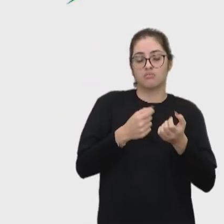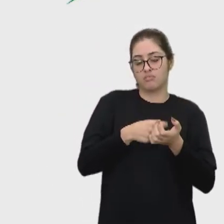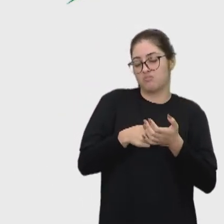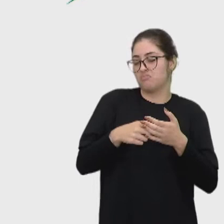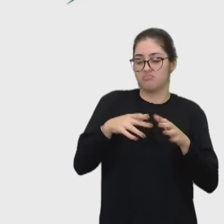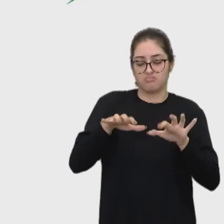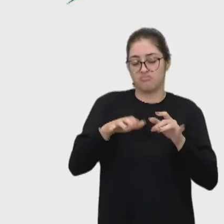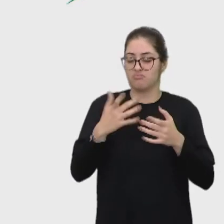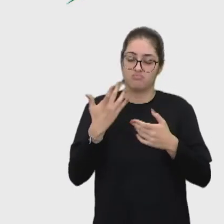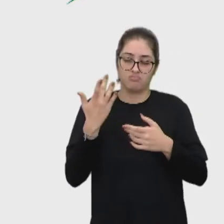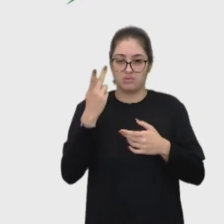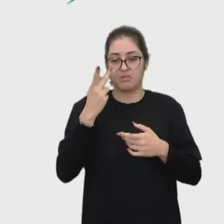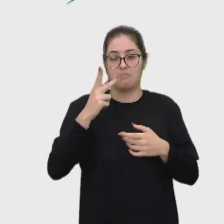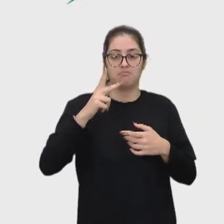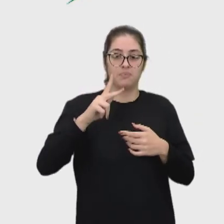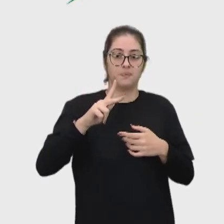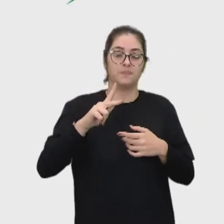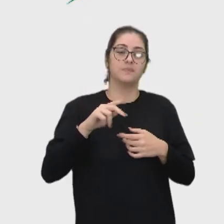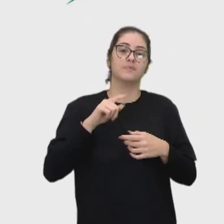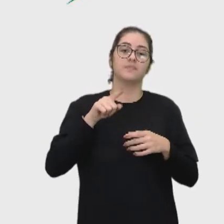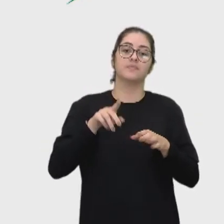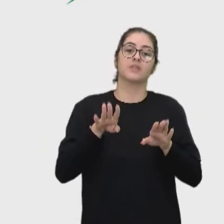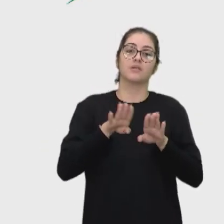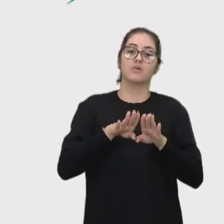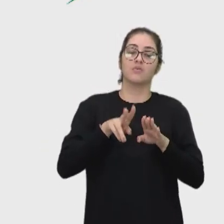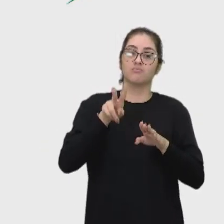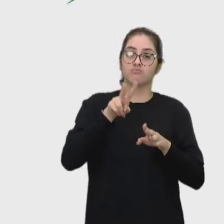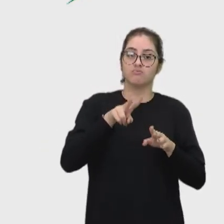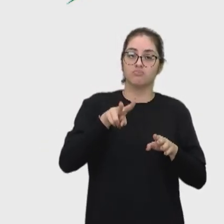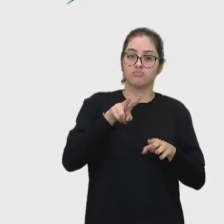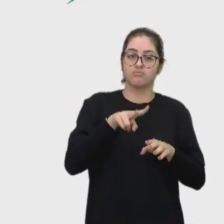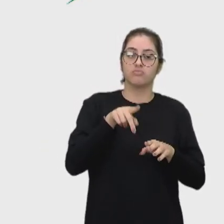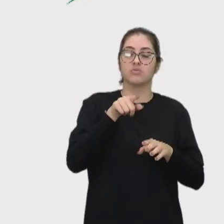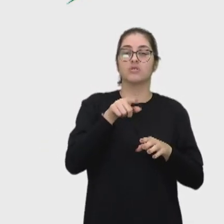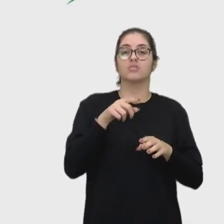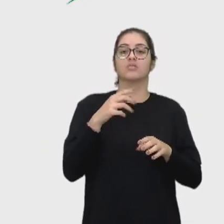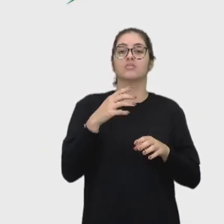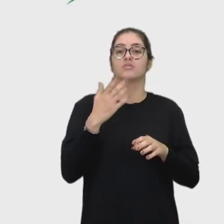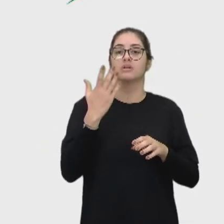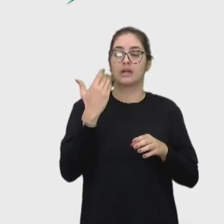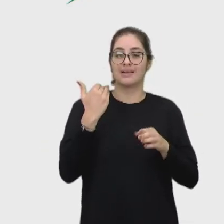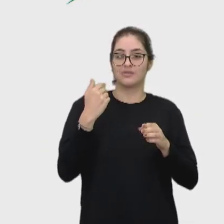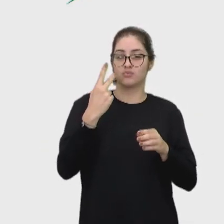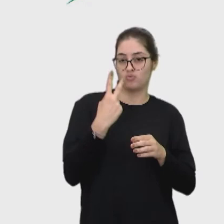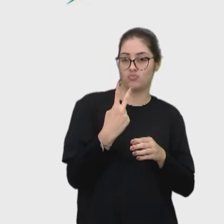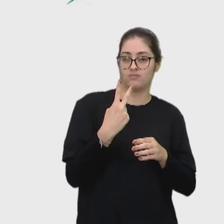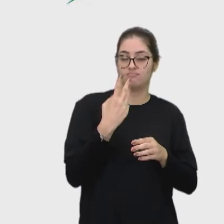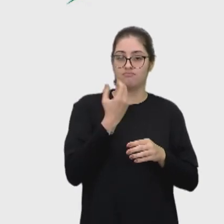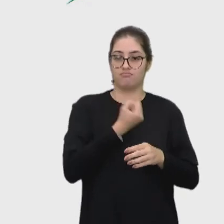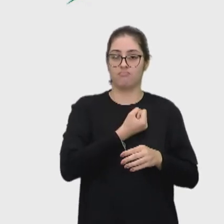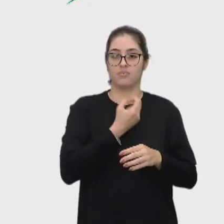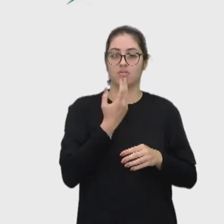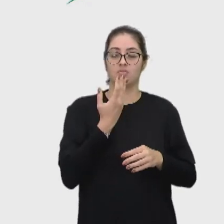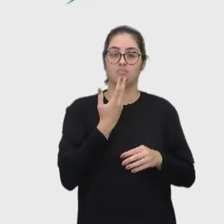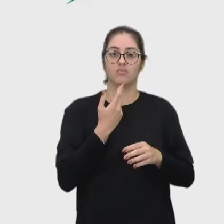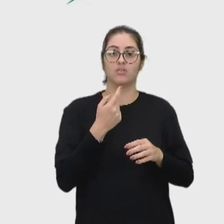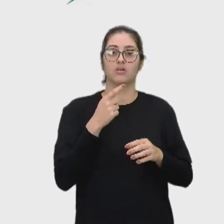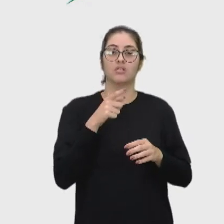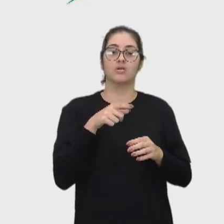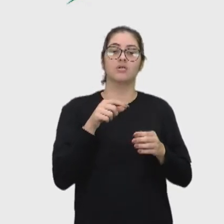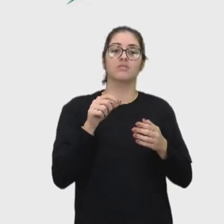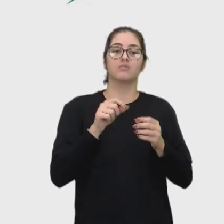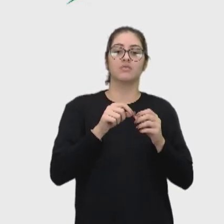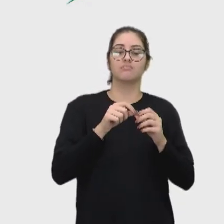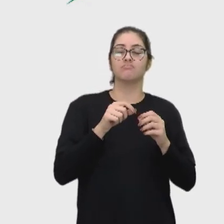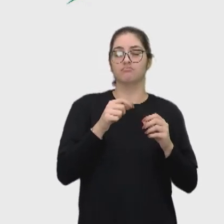analógico. De olho na integração, os estudantes trabalharam no componente 2, reflexões sobre o poder do contrato social às